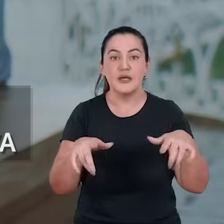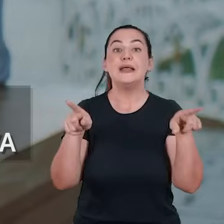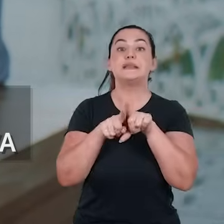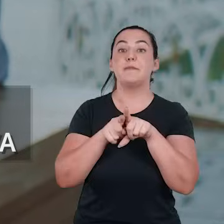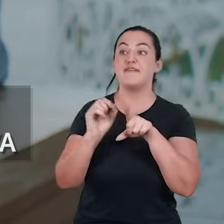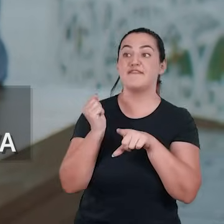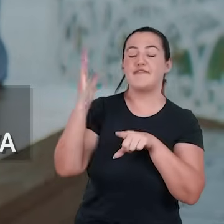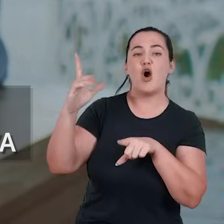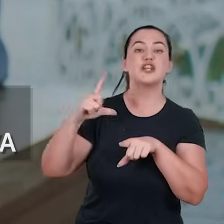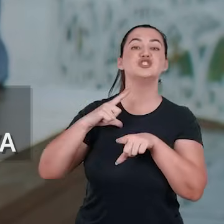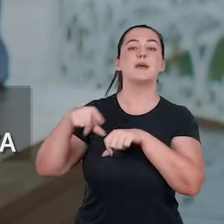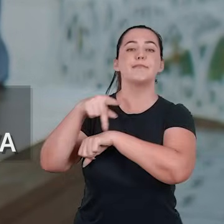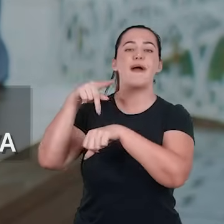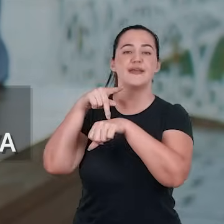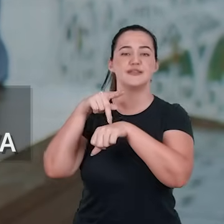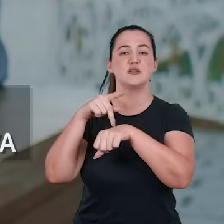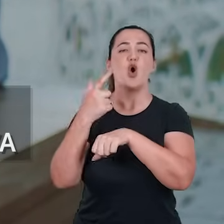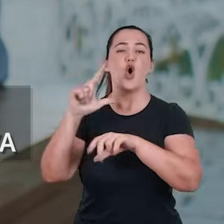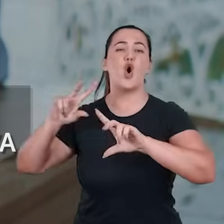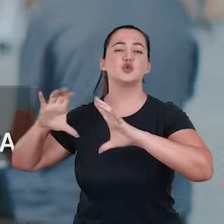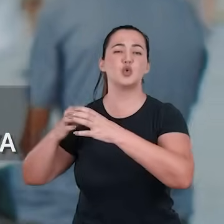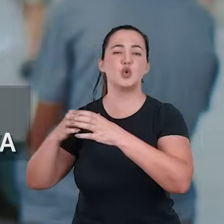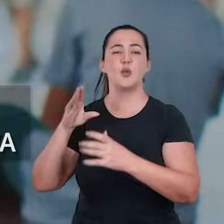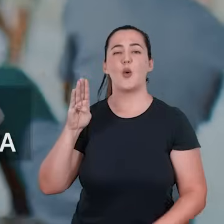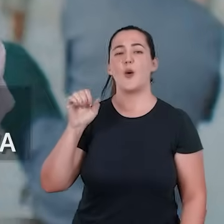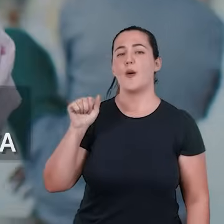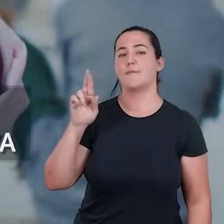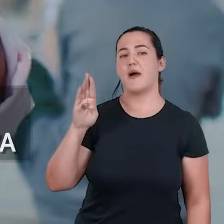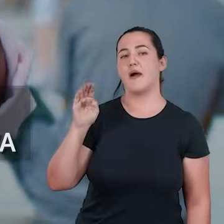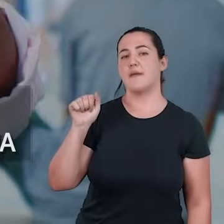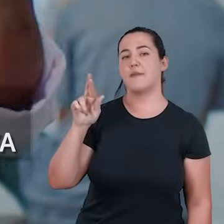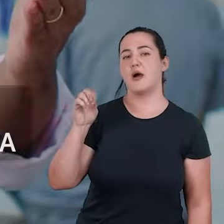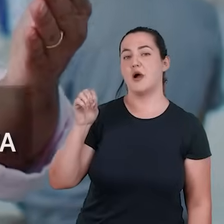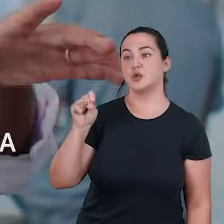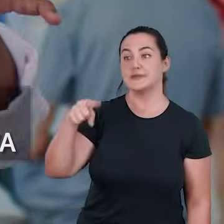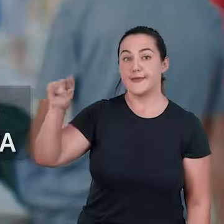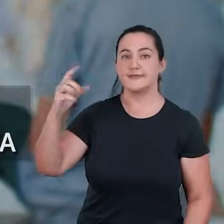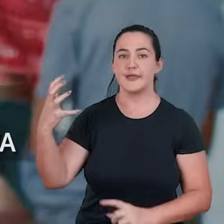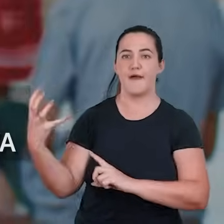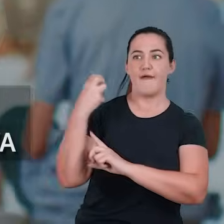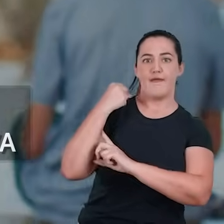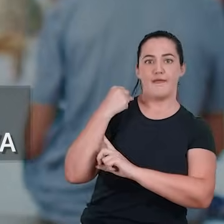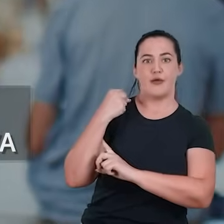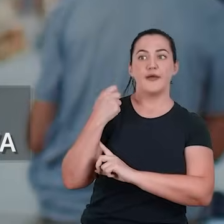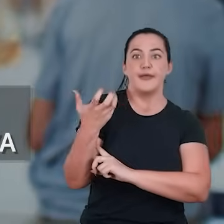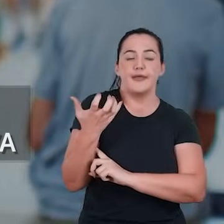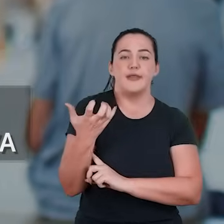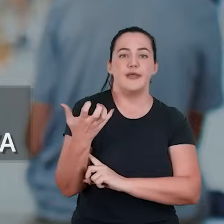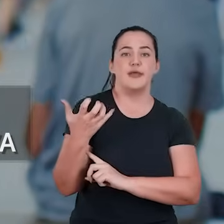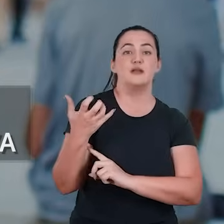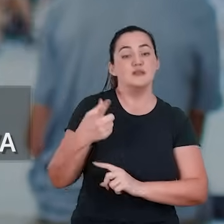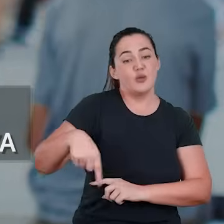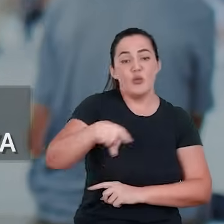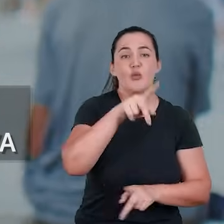estavam sempre ameaçando Roma, tinham feito com que muitos caíssem de uma posição privilegiada para uma situação de